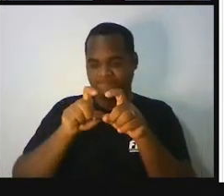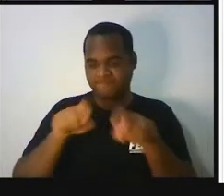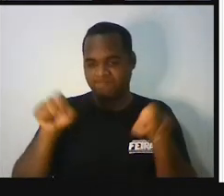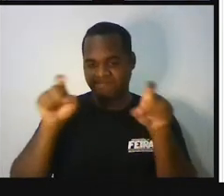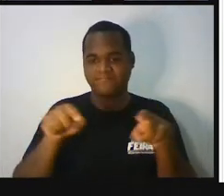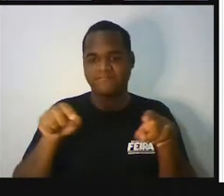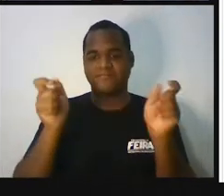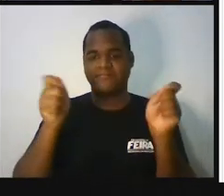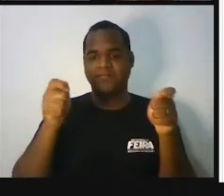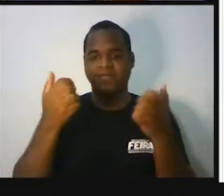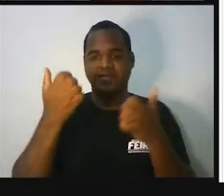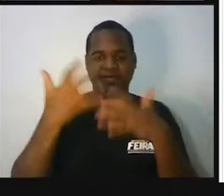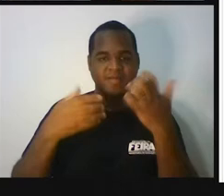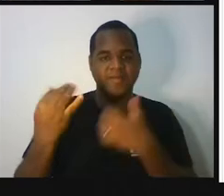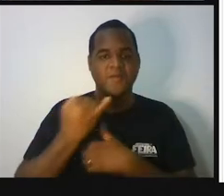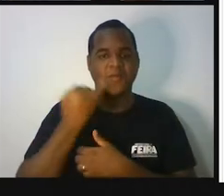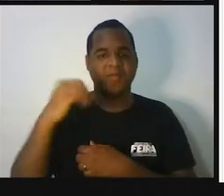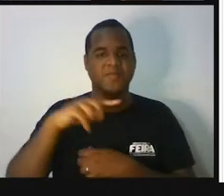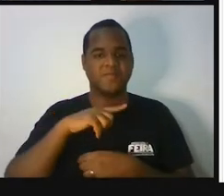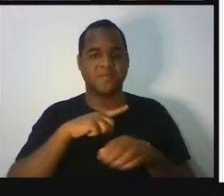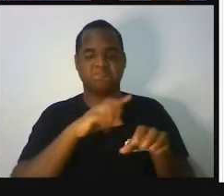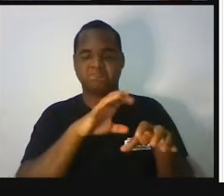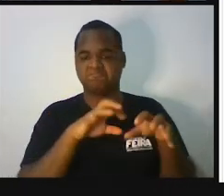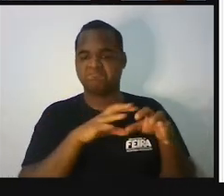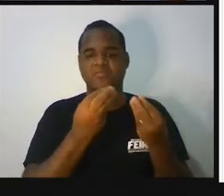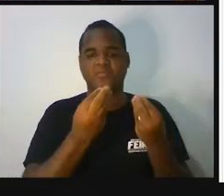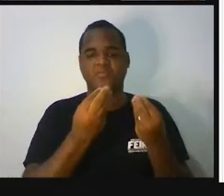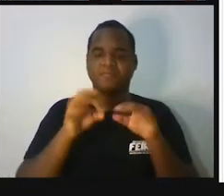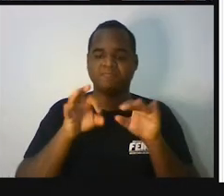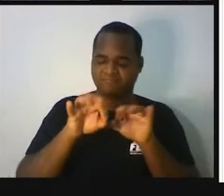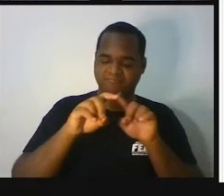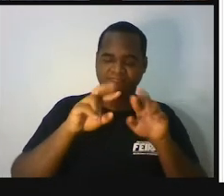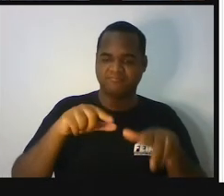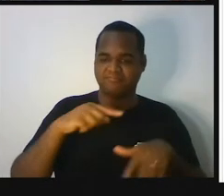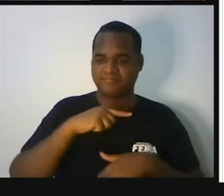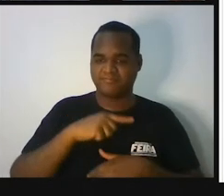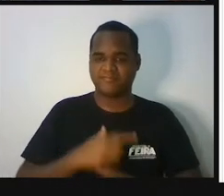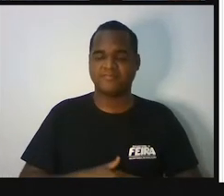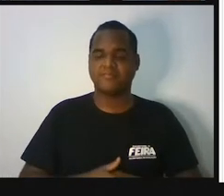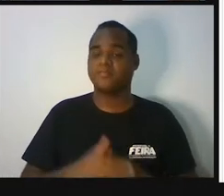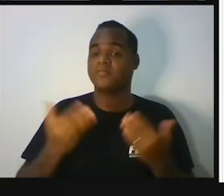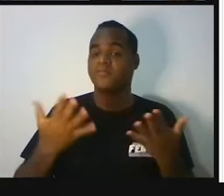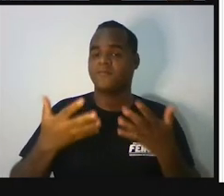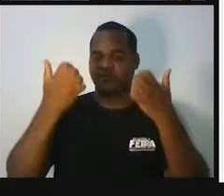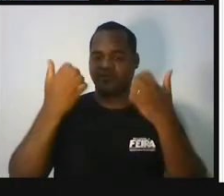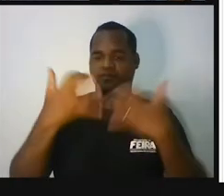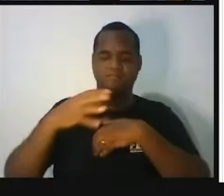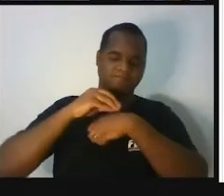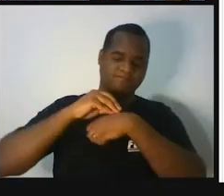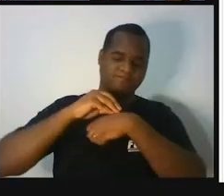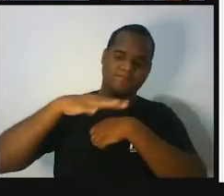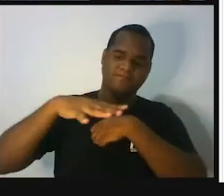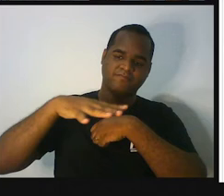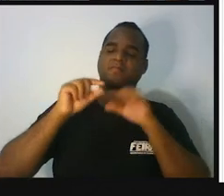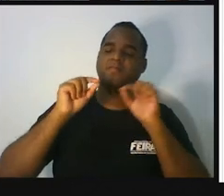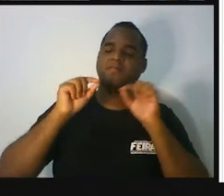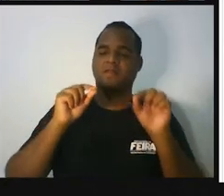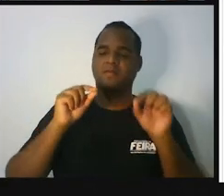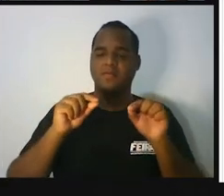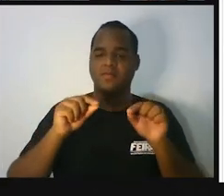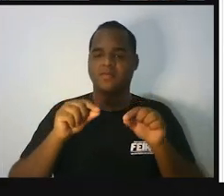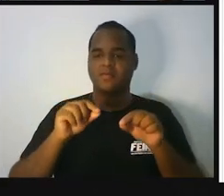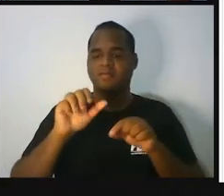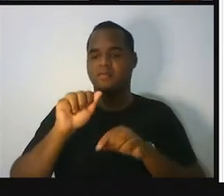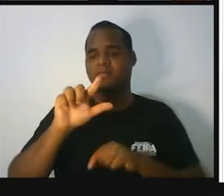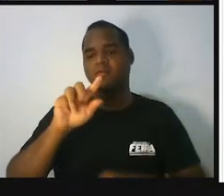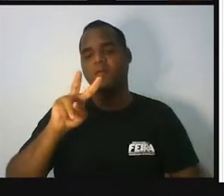o quão fantástico é a formação dessas colmeias. Mas beleza? Bom, o que é que eu quero trazer para você? É o formato do